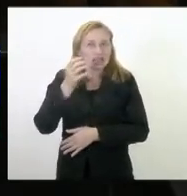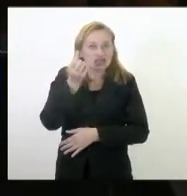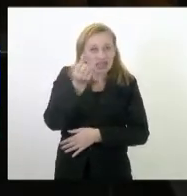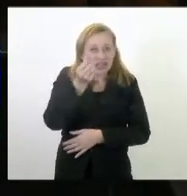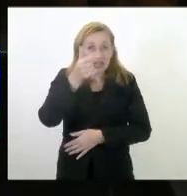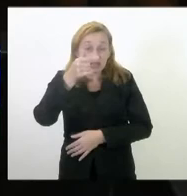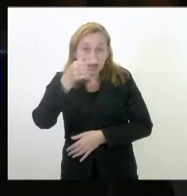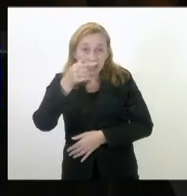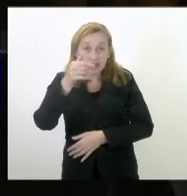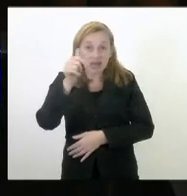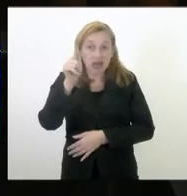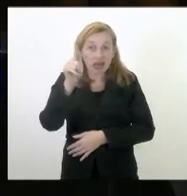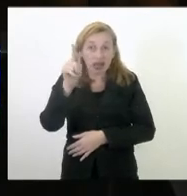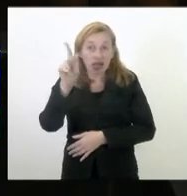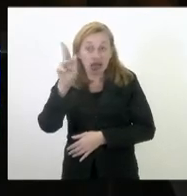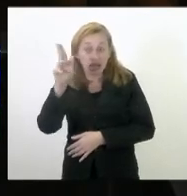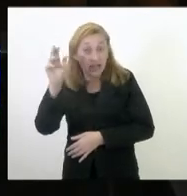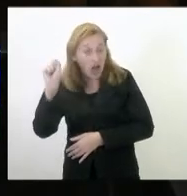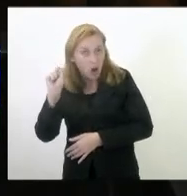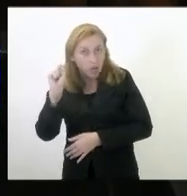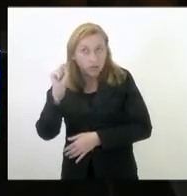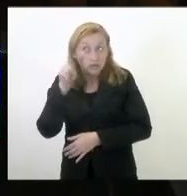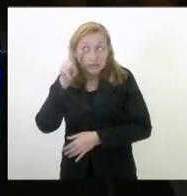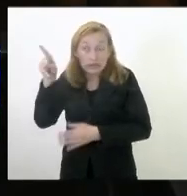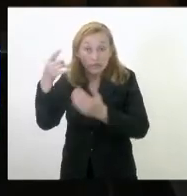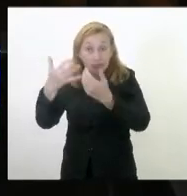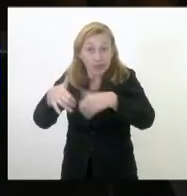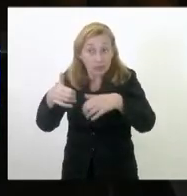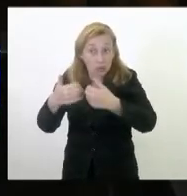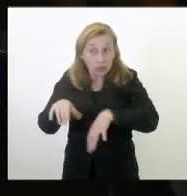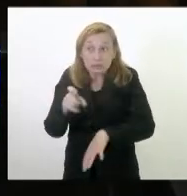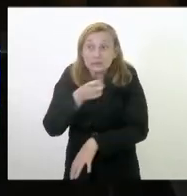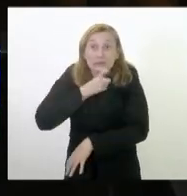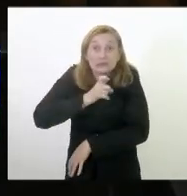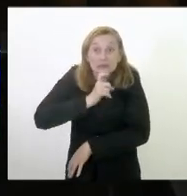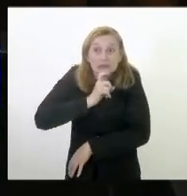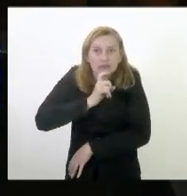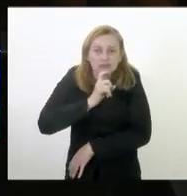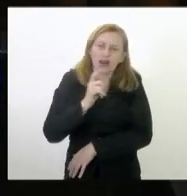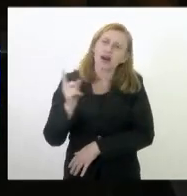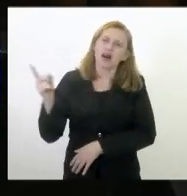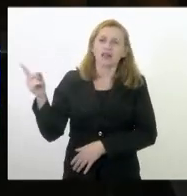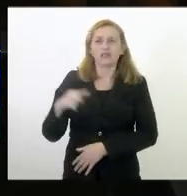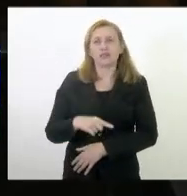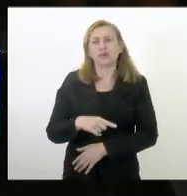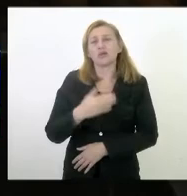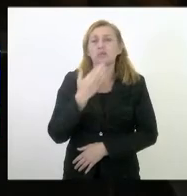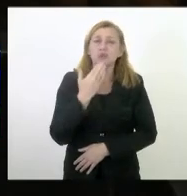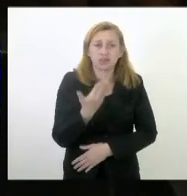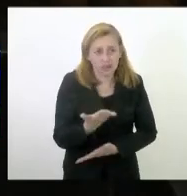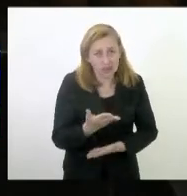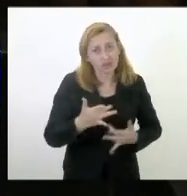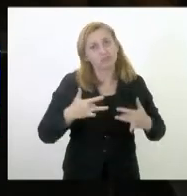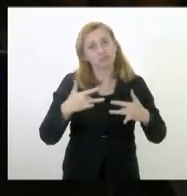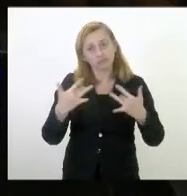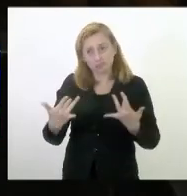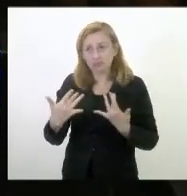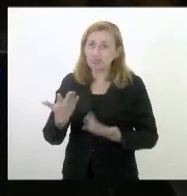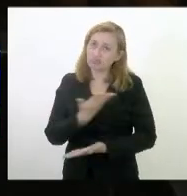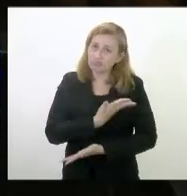graus. Tem sido manhãs muito frias lá em Petrópolis. Então, fica aqui, eu me solidarizando aos